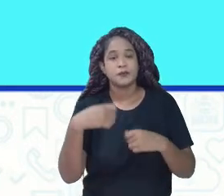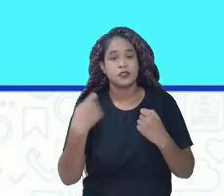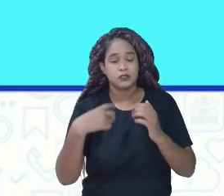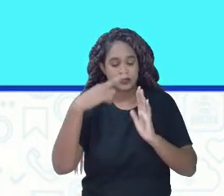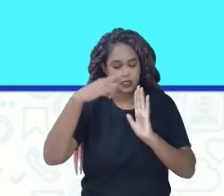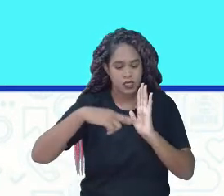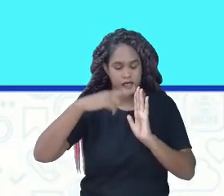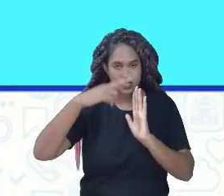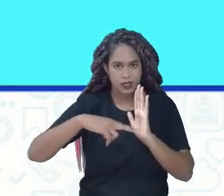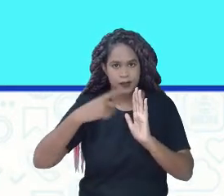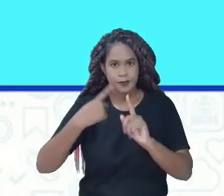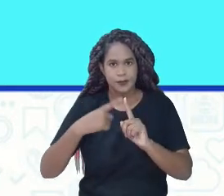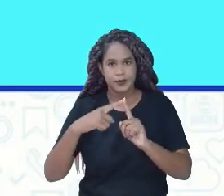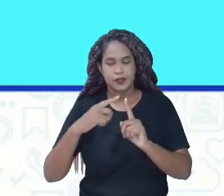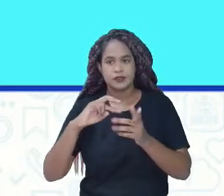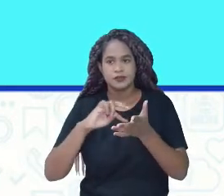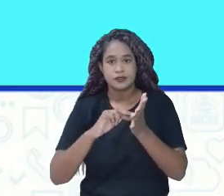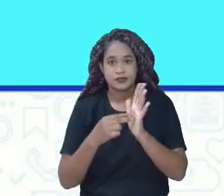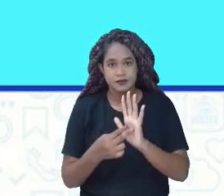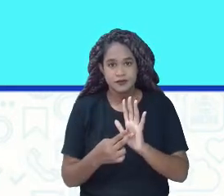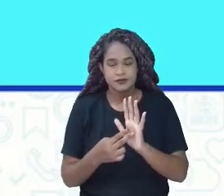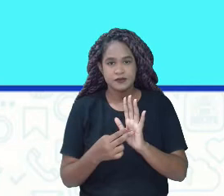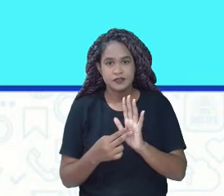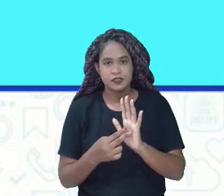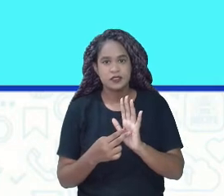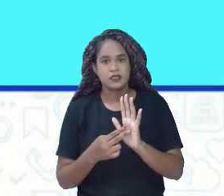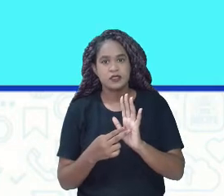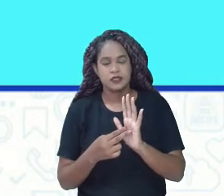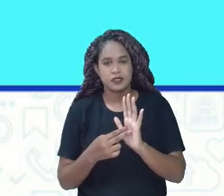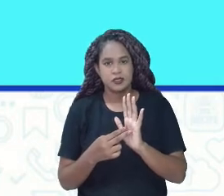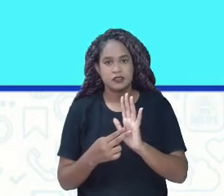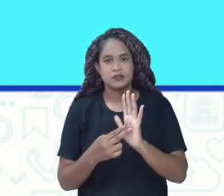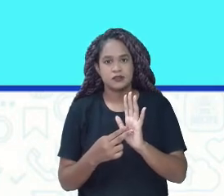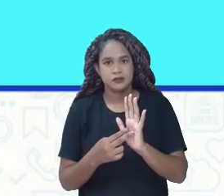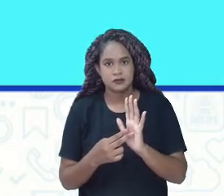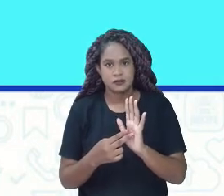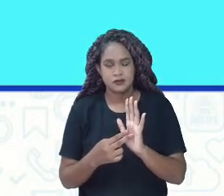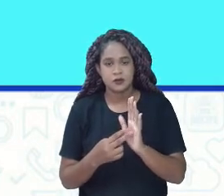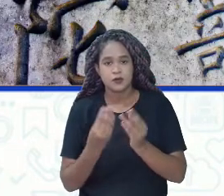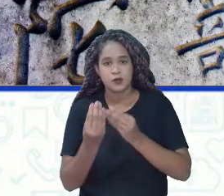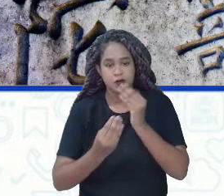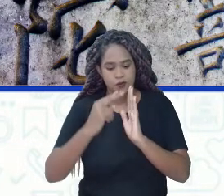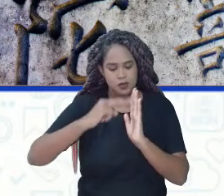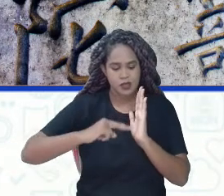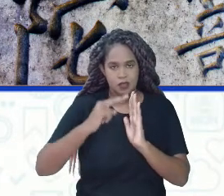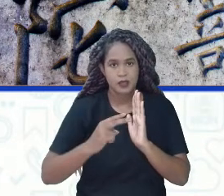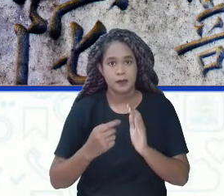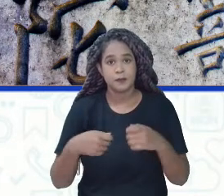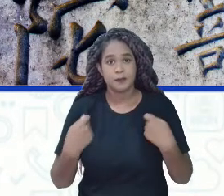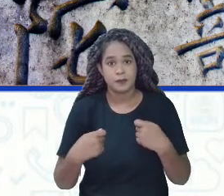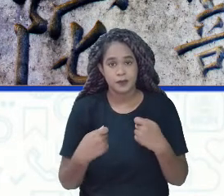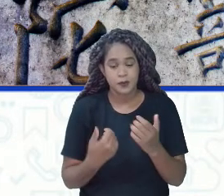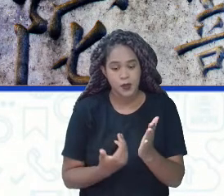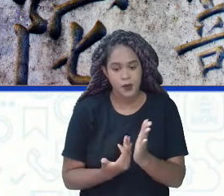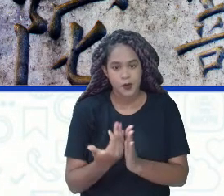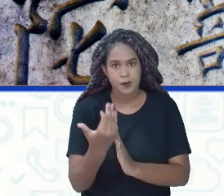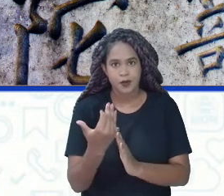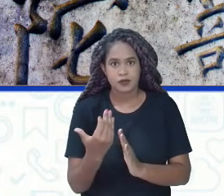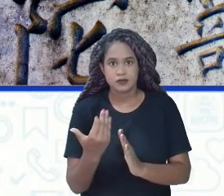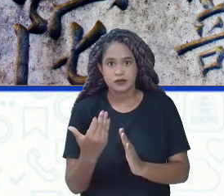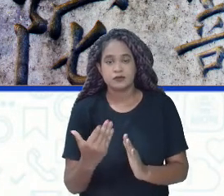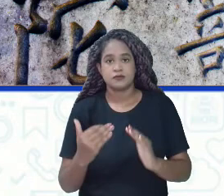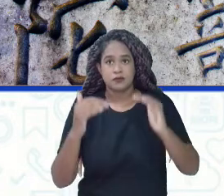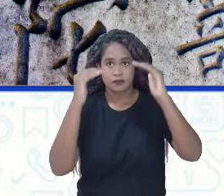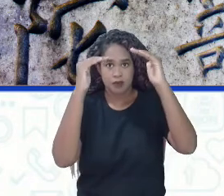no Brasil é de cima para baixo e da esquerda para a direita. Já a leitura